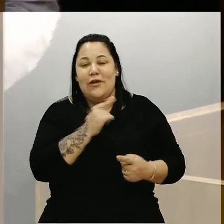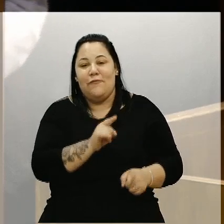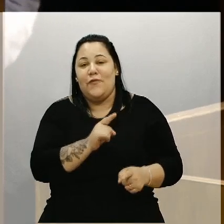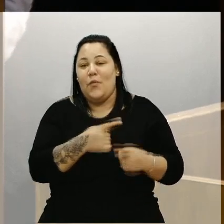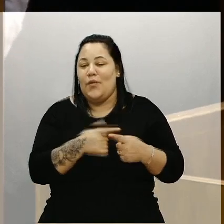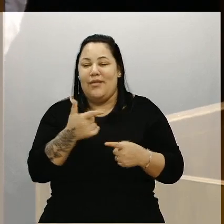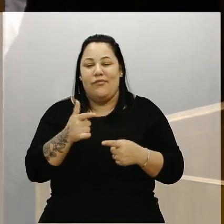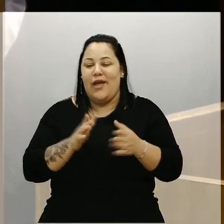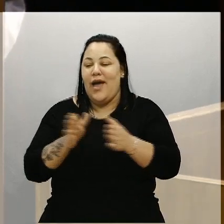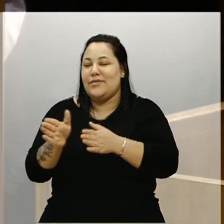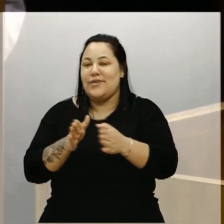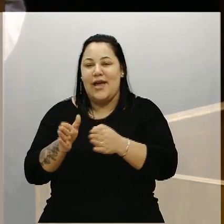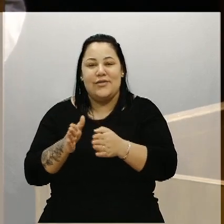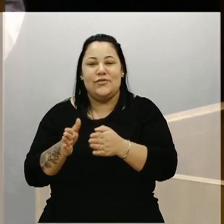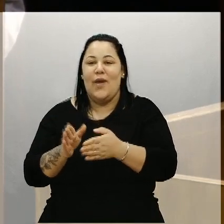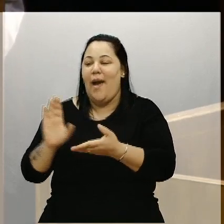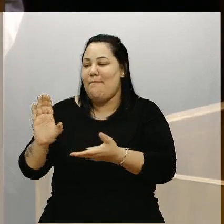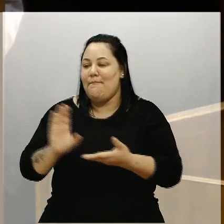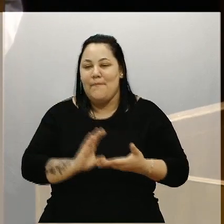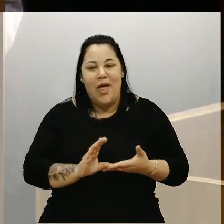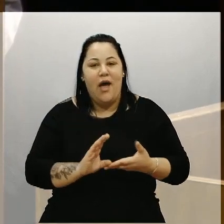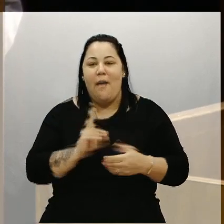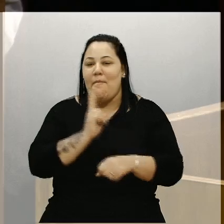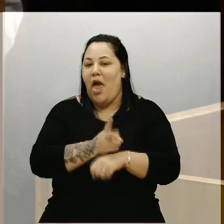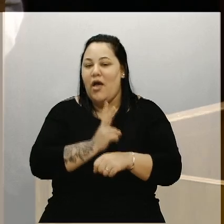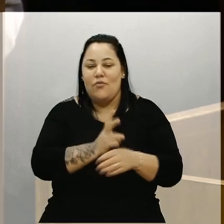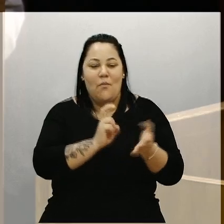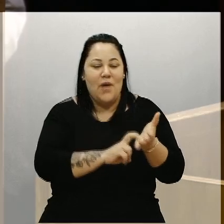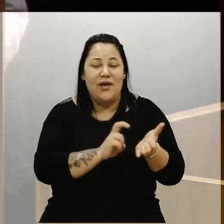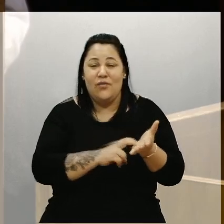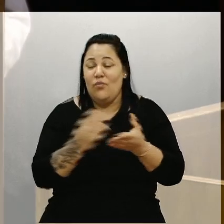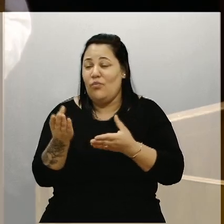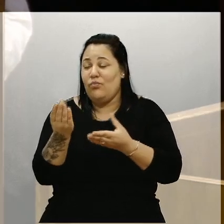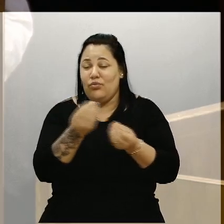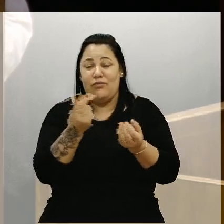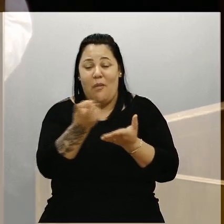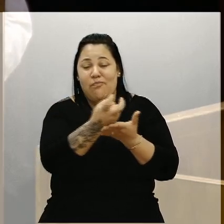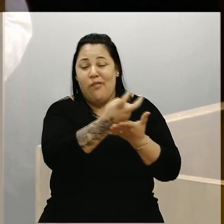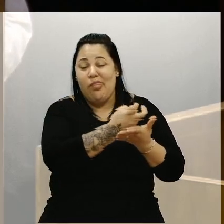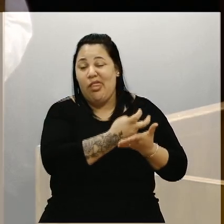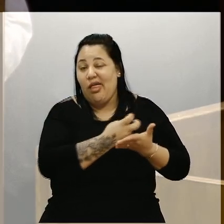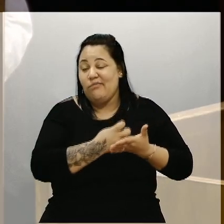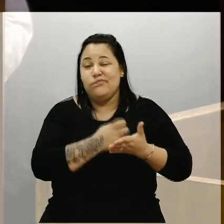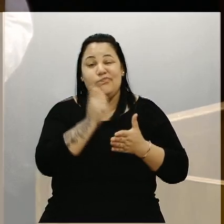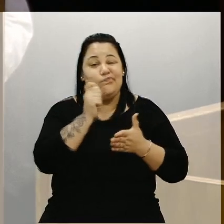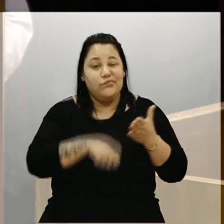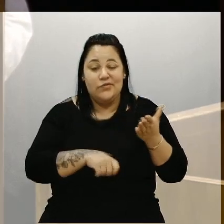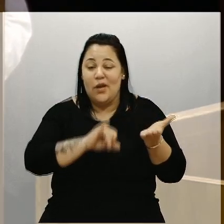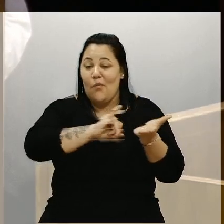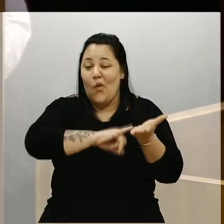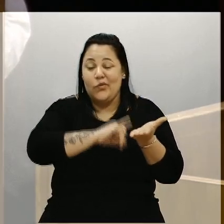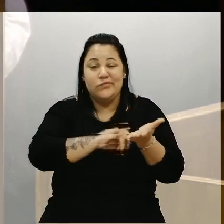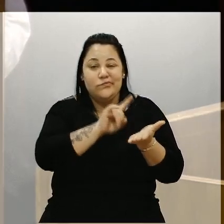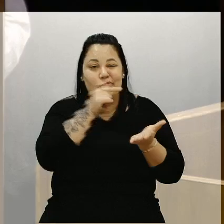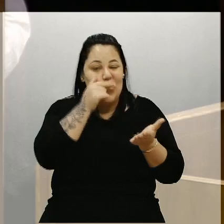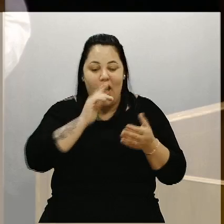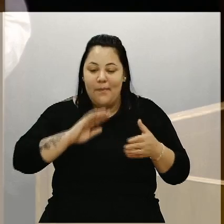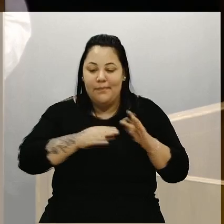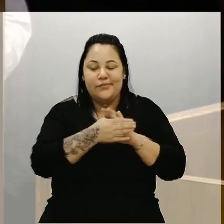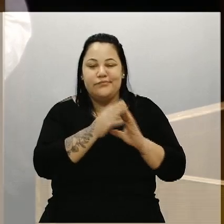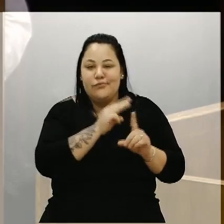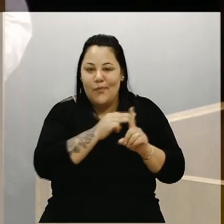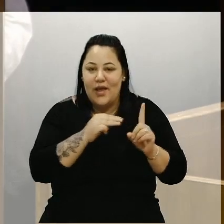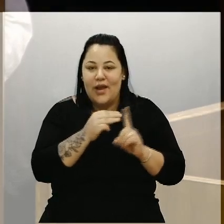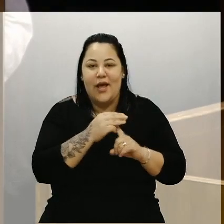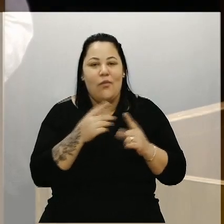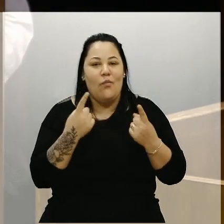carga tributária, a burocracia excessiva e a dificuldade de se adaptar a um mercado cada vez mais dinâmico e